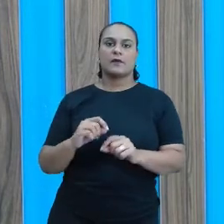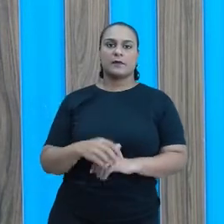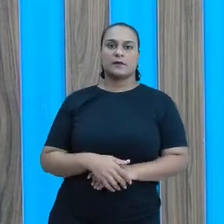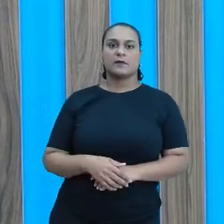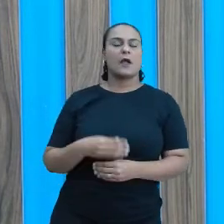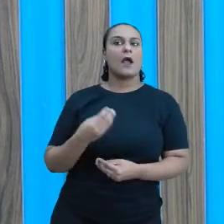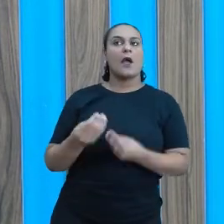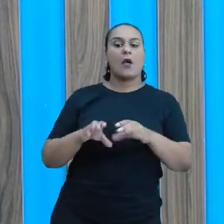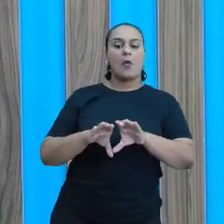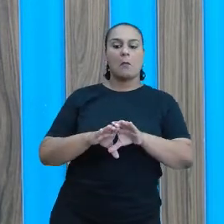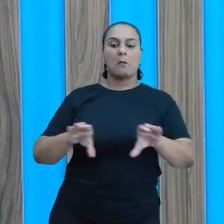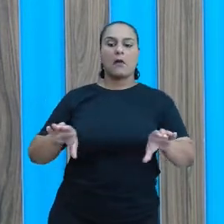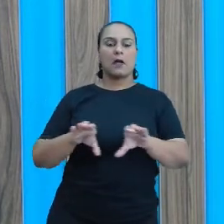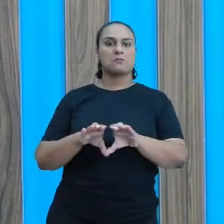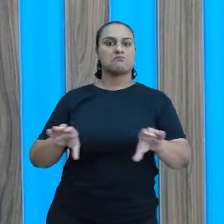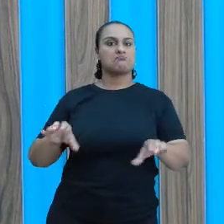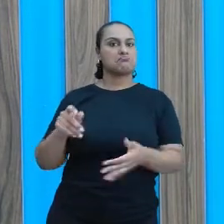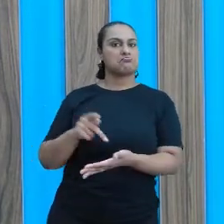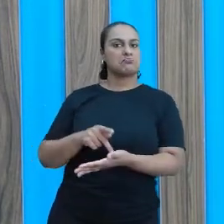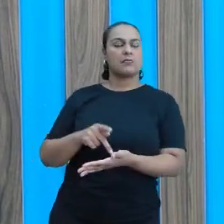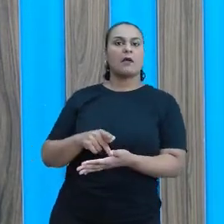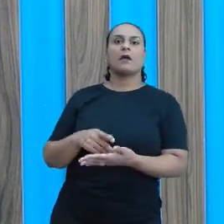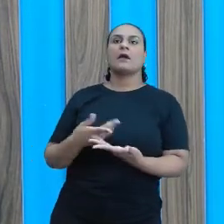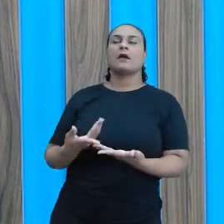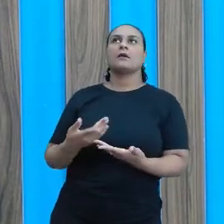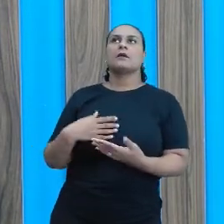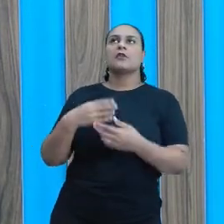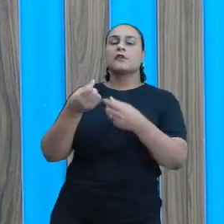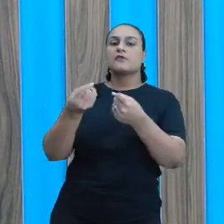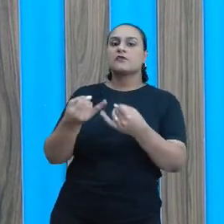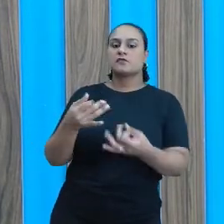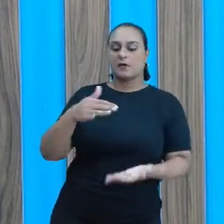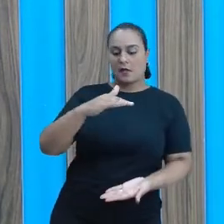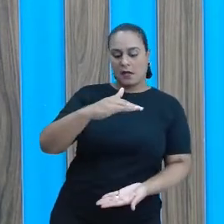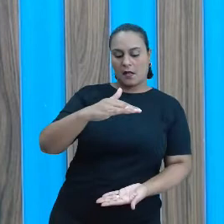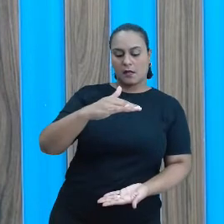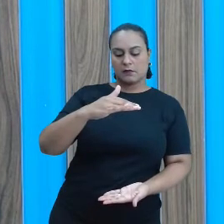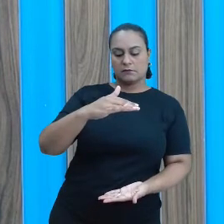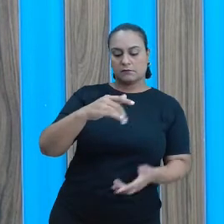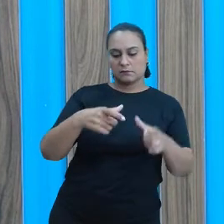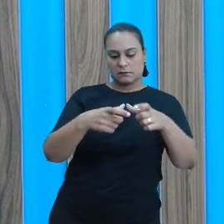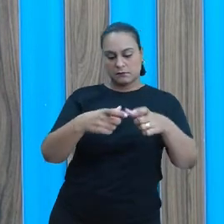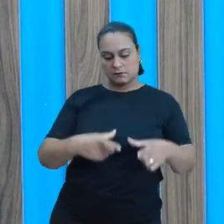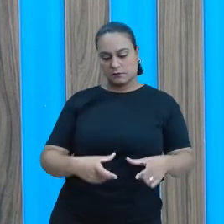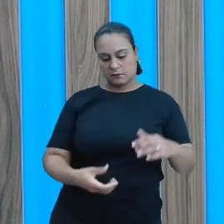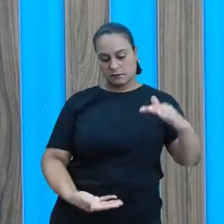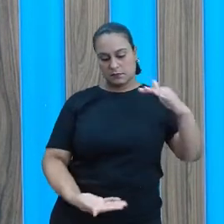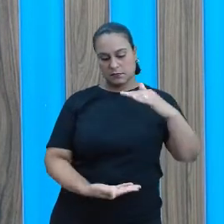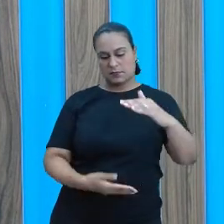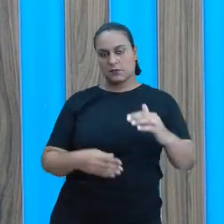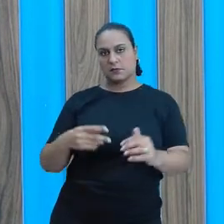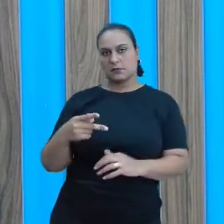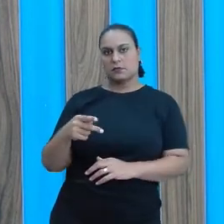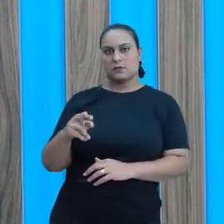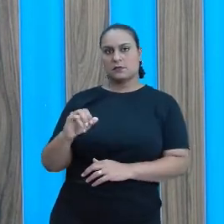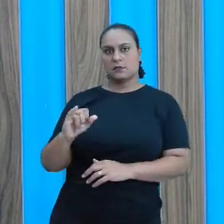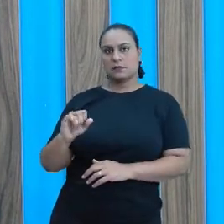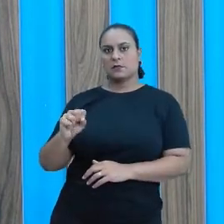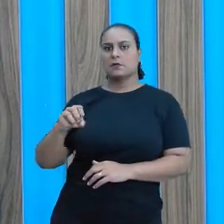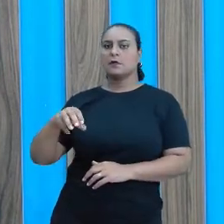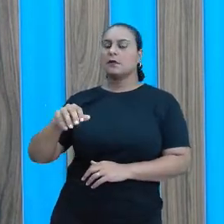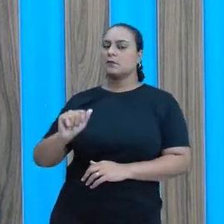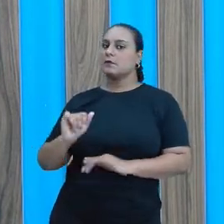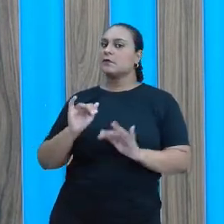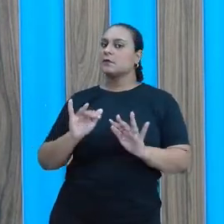o padrão se estabelece na hora que eu vou falar de cilindro e prisma, tá certo? Então, esse fatiamento, o exemplo que